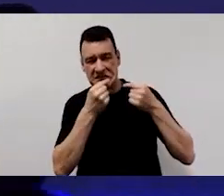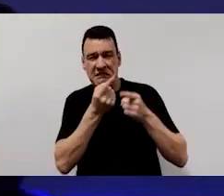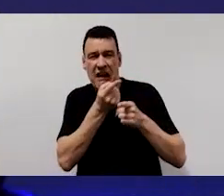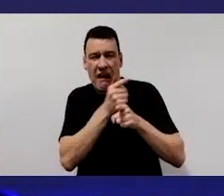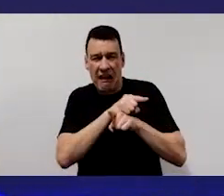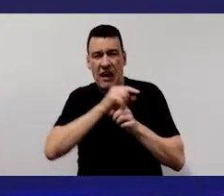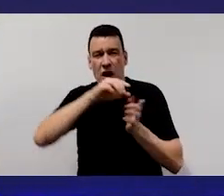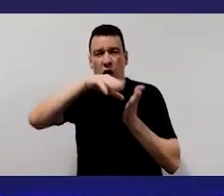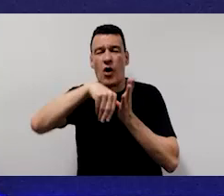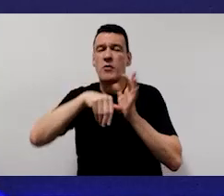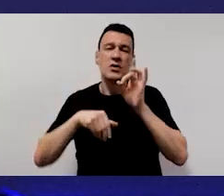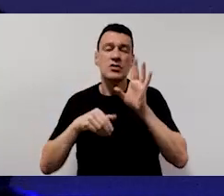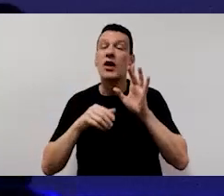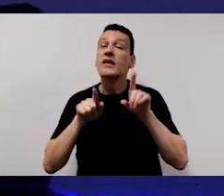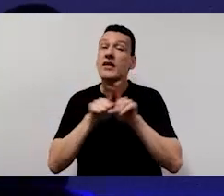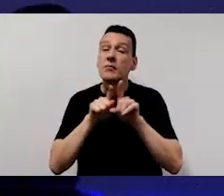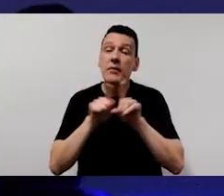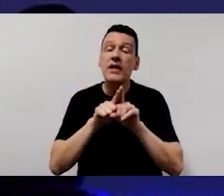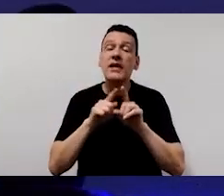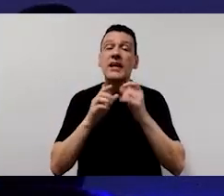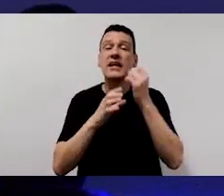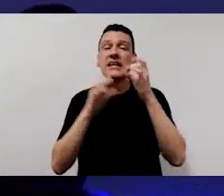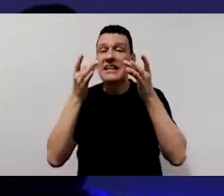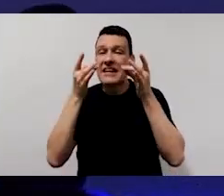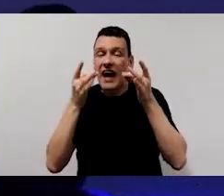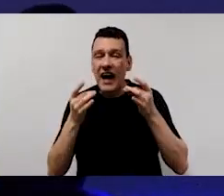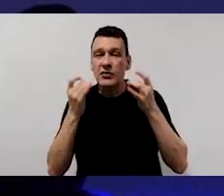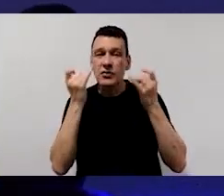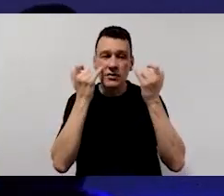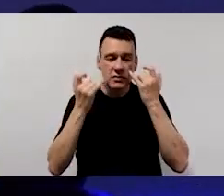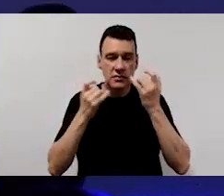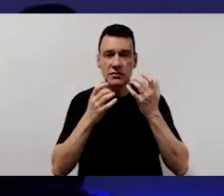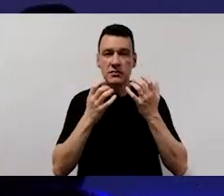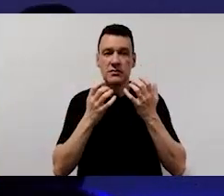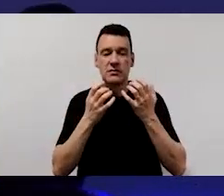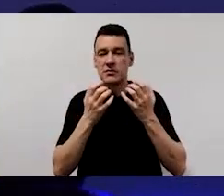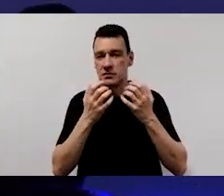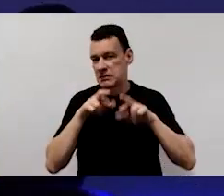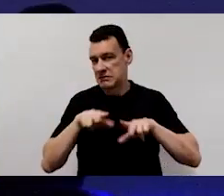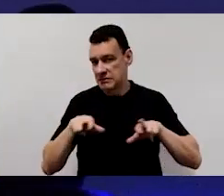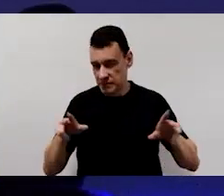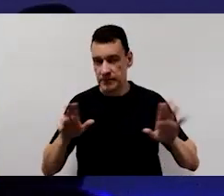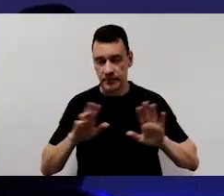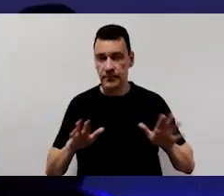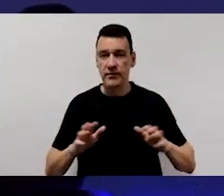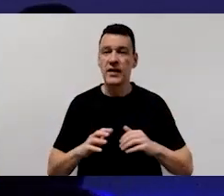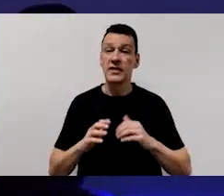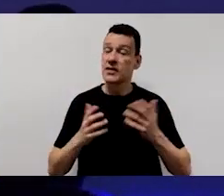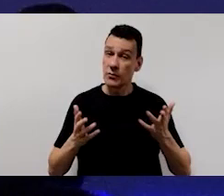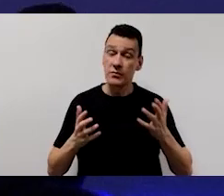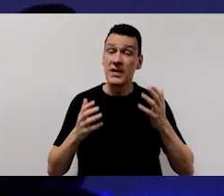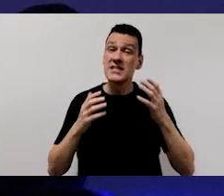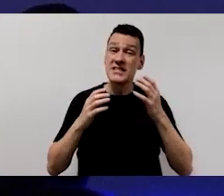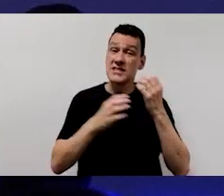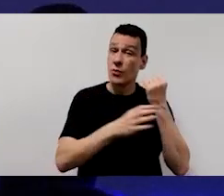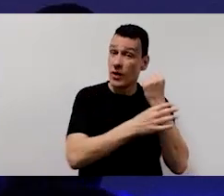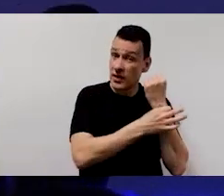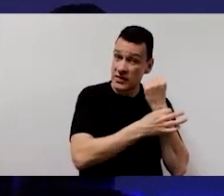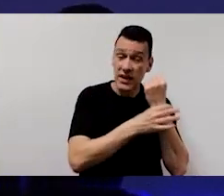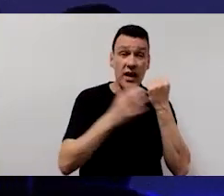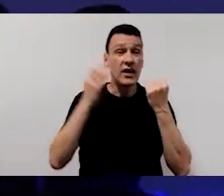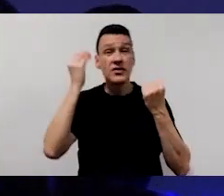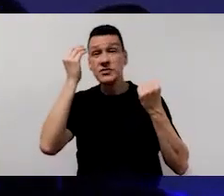informação. Então, vocês veem aqui que é o balanço. Segurança versus experiência. A chave de uma